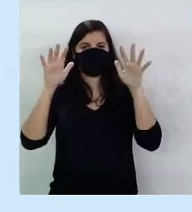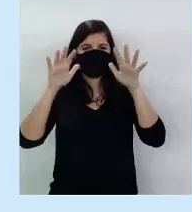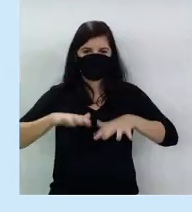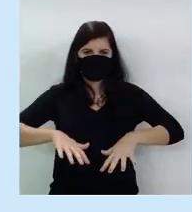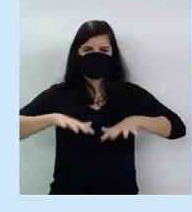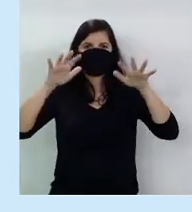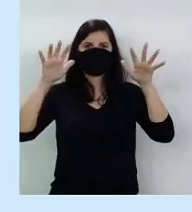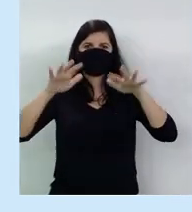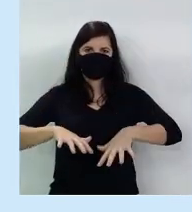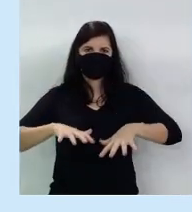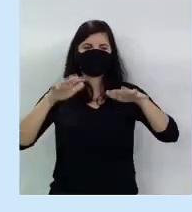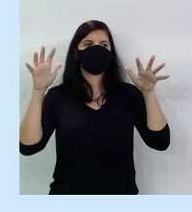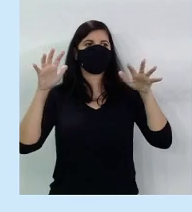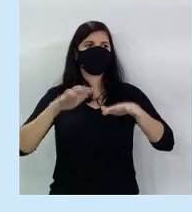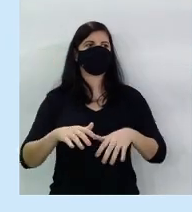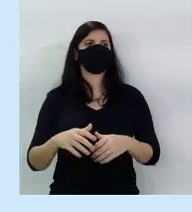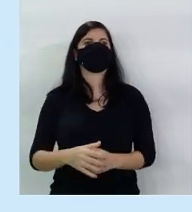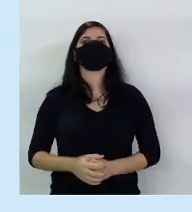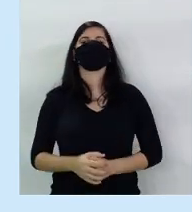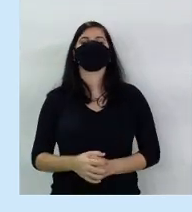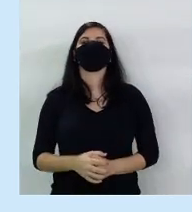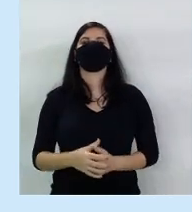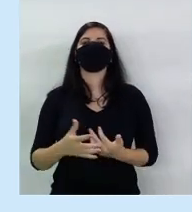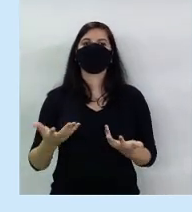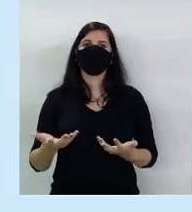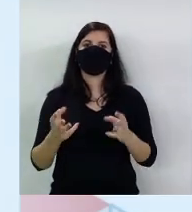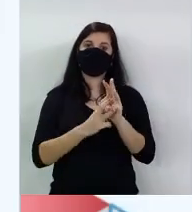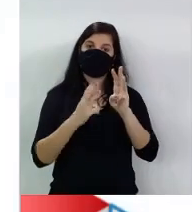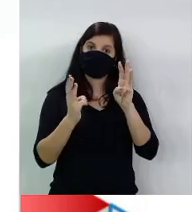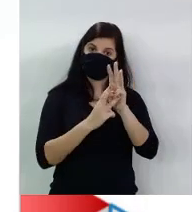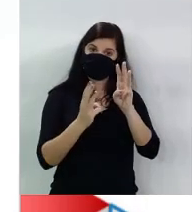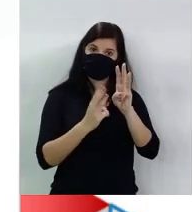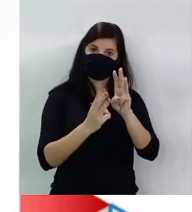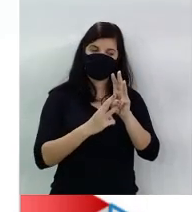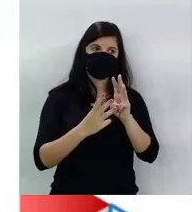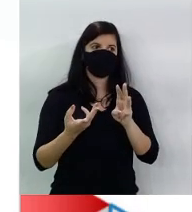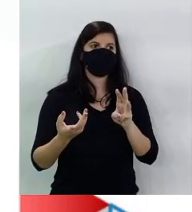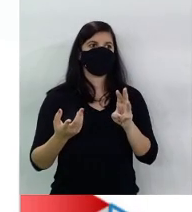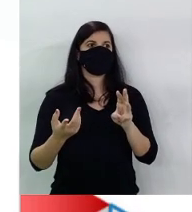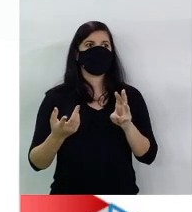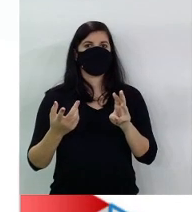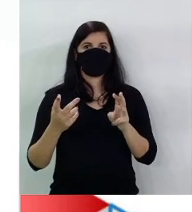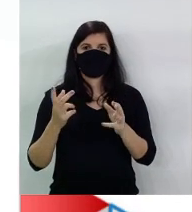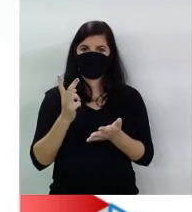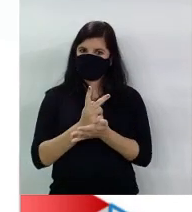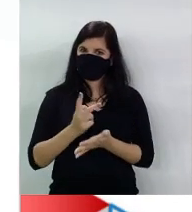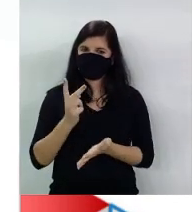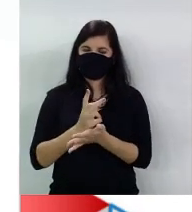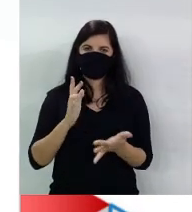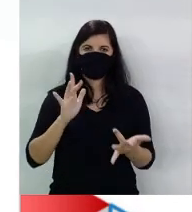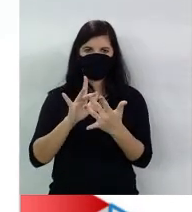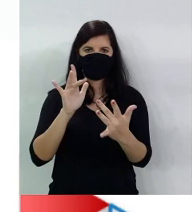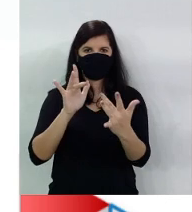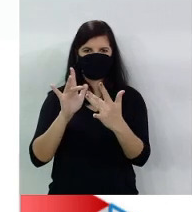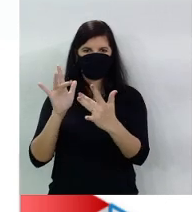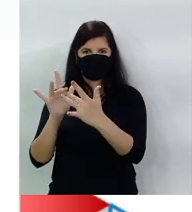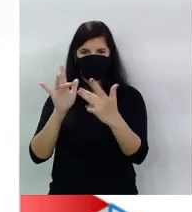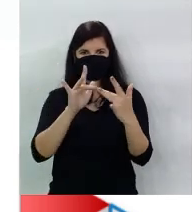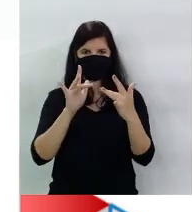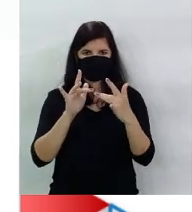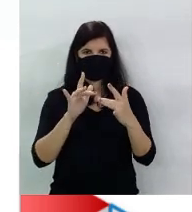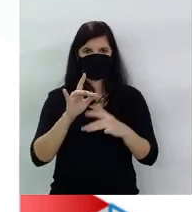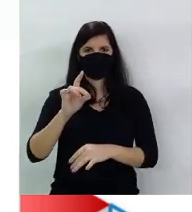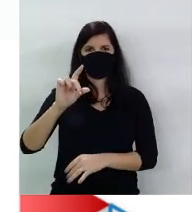adiante. Olhando na tela ainda, nós temos os índios se colocavam em contato com os